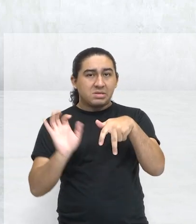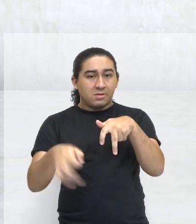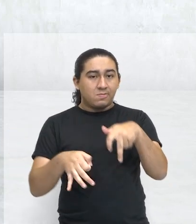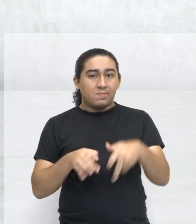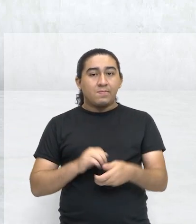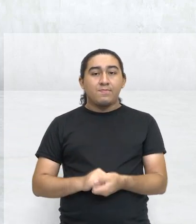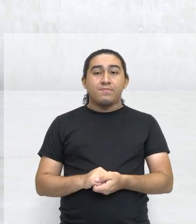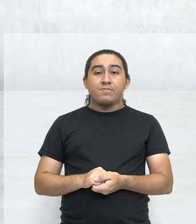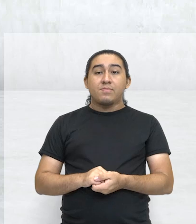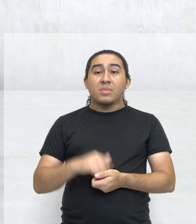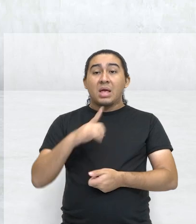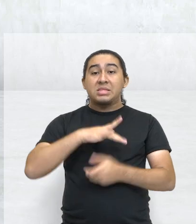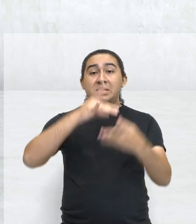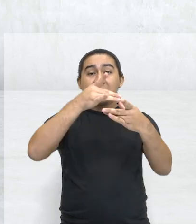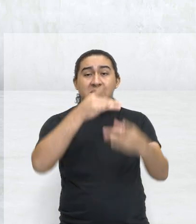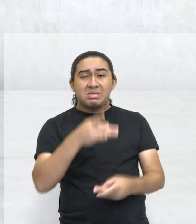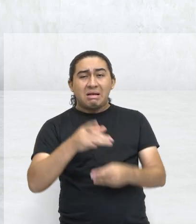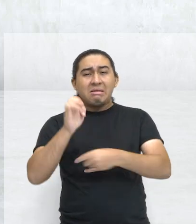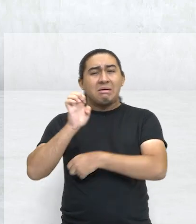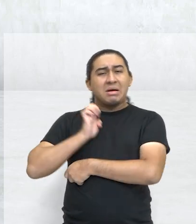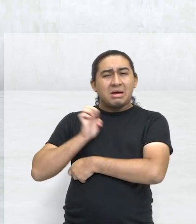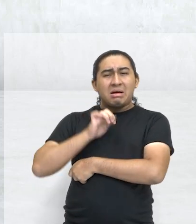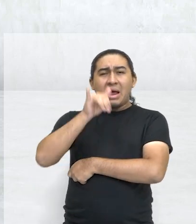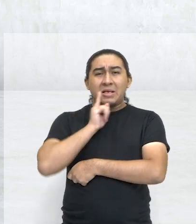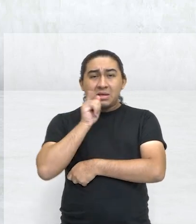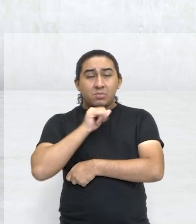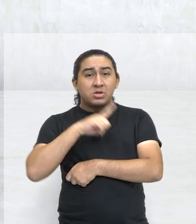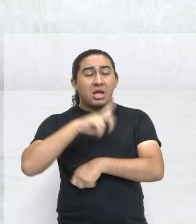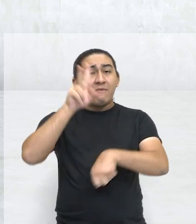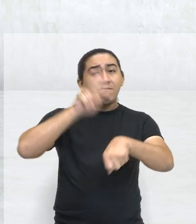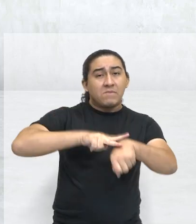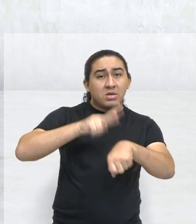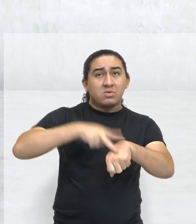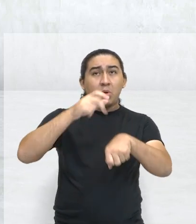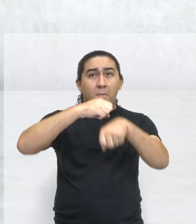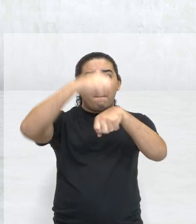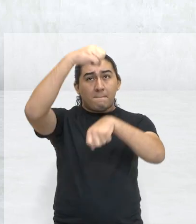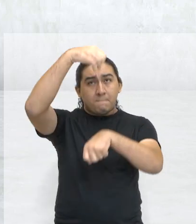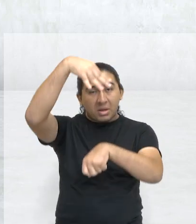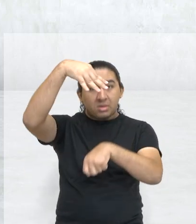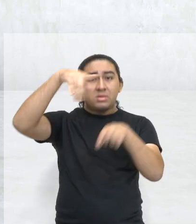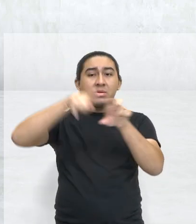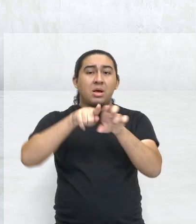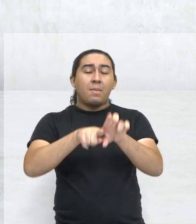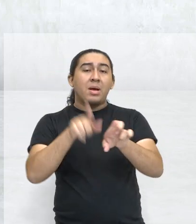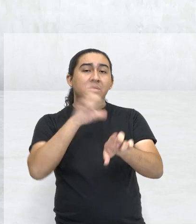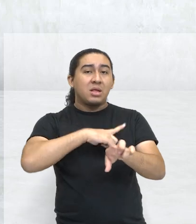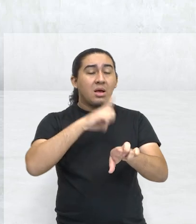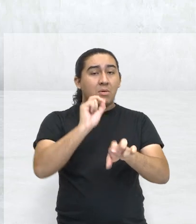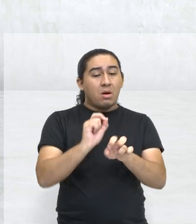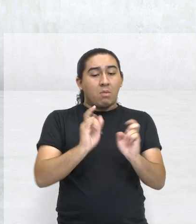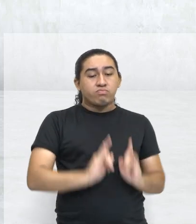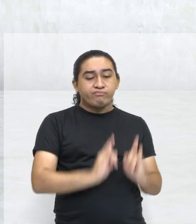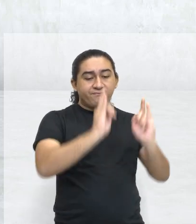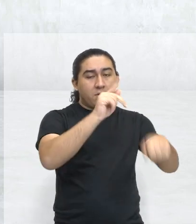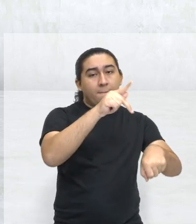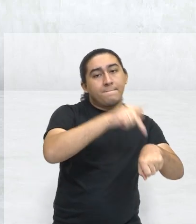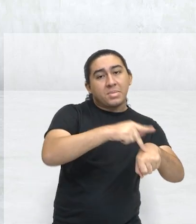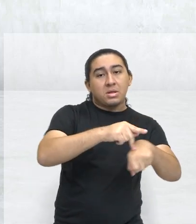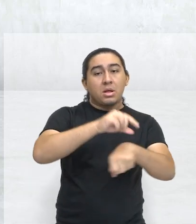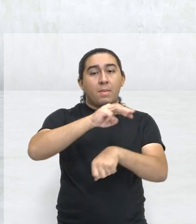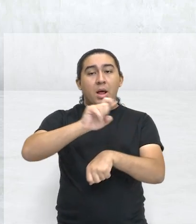uma pantufa, ou então eles tiram o sapato e ficam só de meia. Tá? Então, o Salão Nobre é decorado com